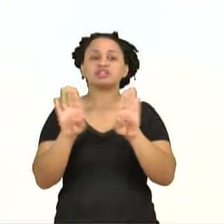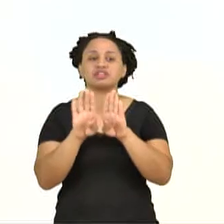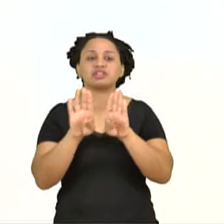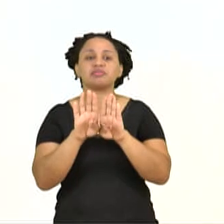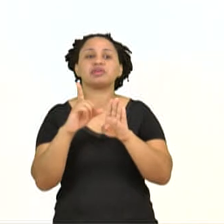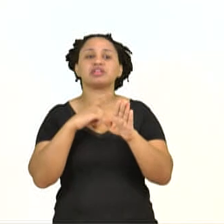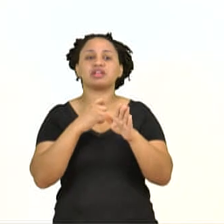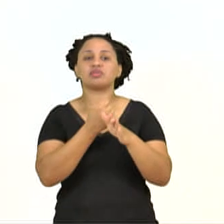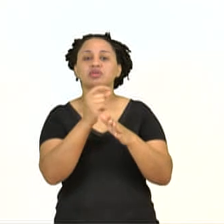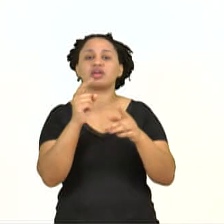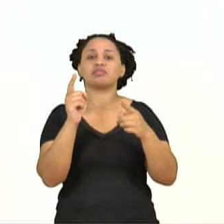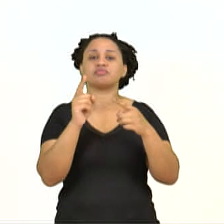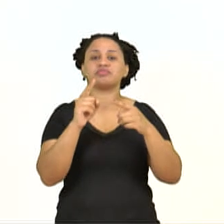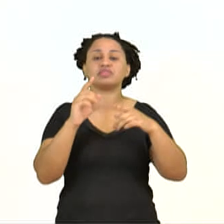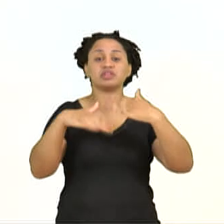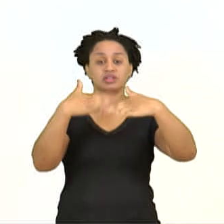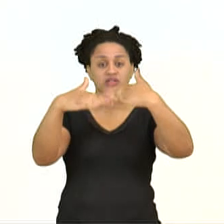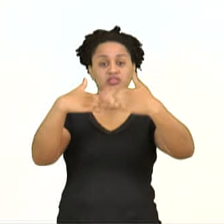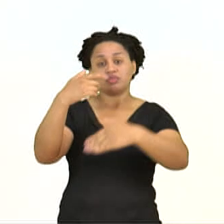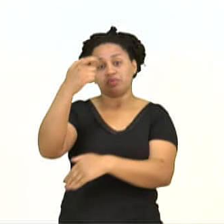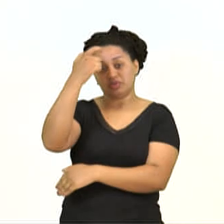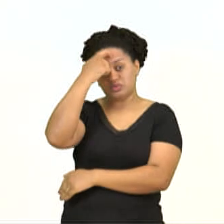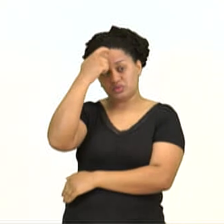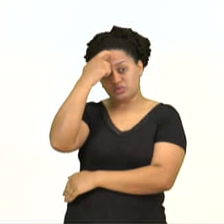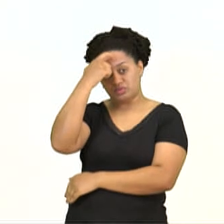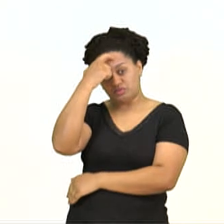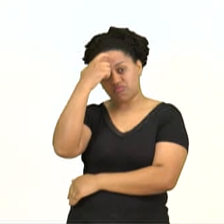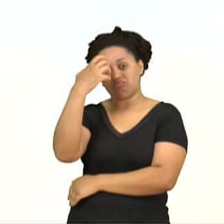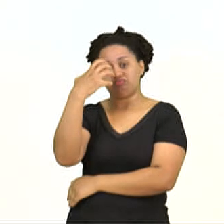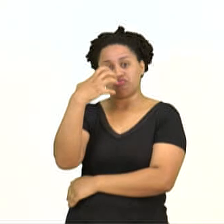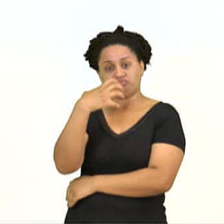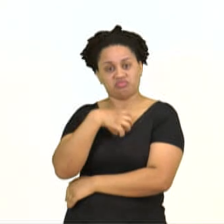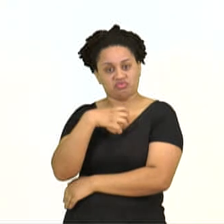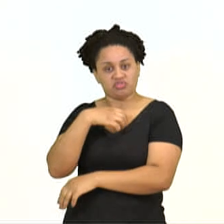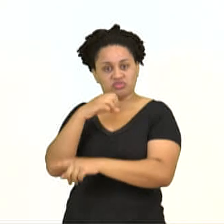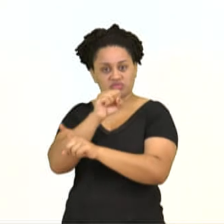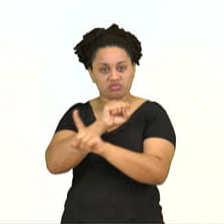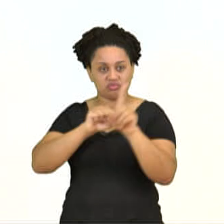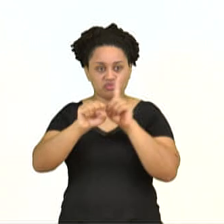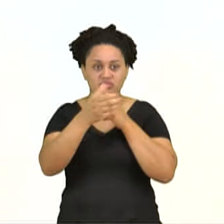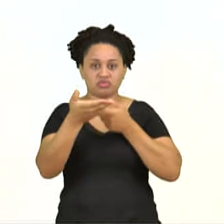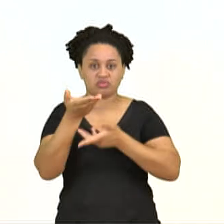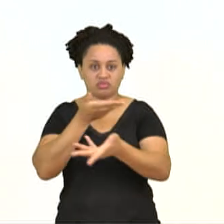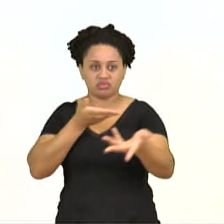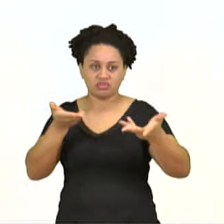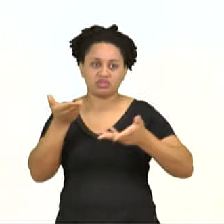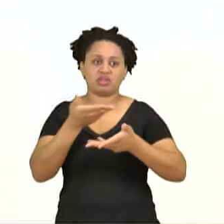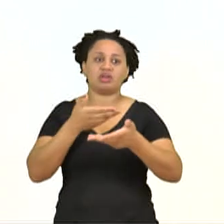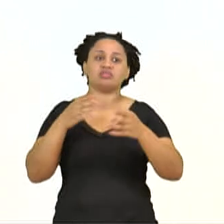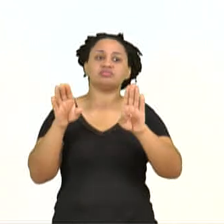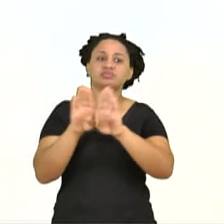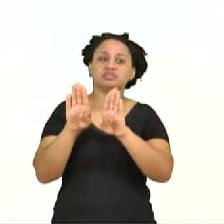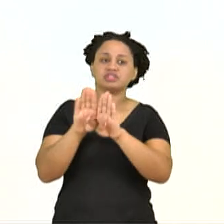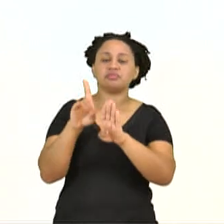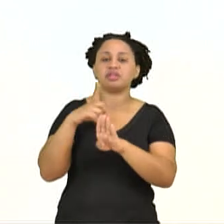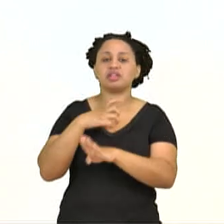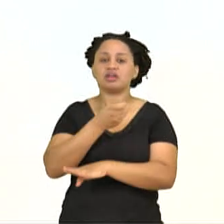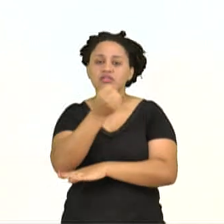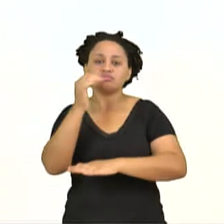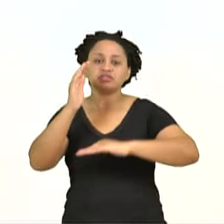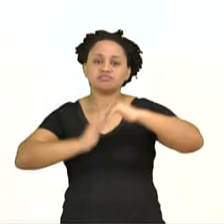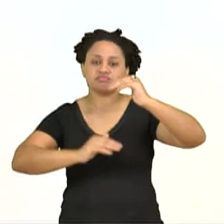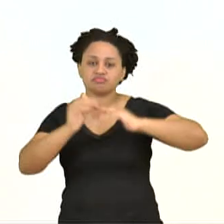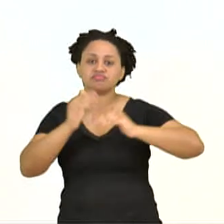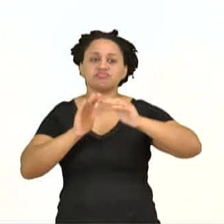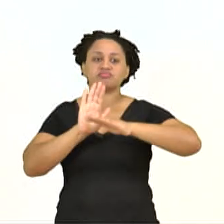temos desenvolvimento cognitivo, afetivo e sociais, oferecimento de atividades competitivas e